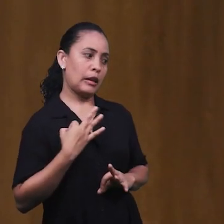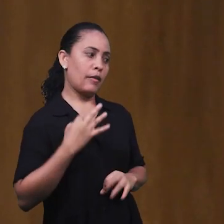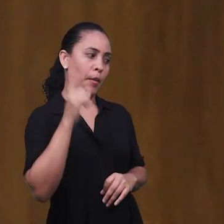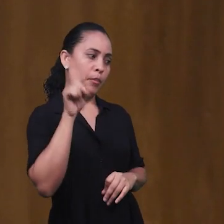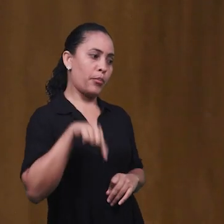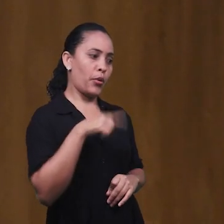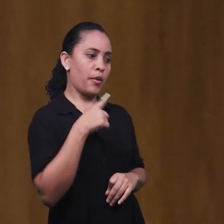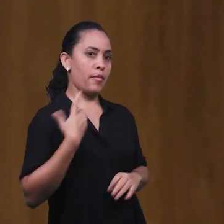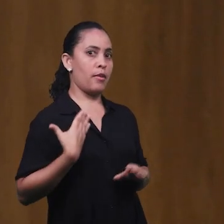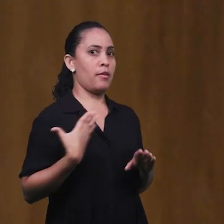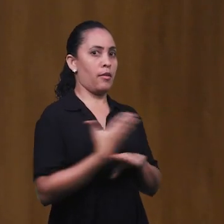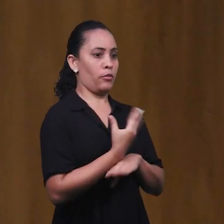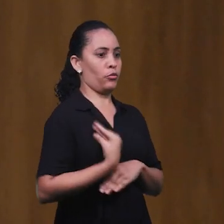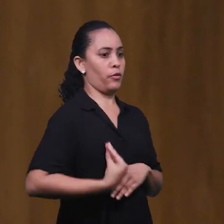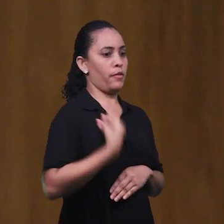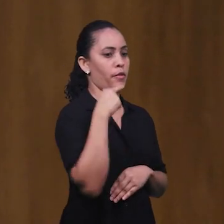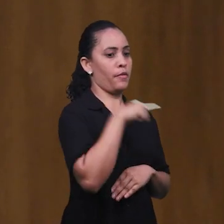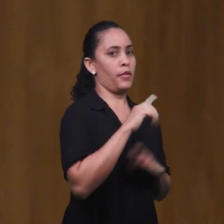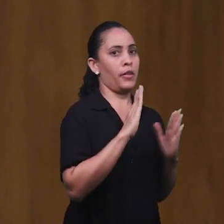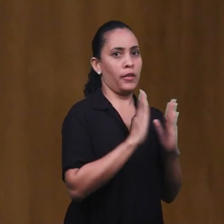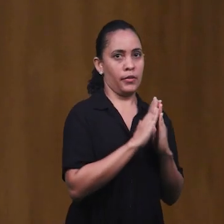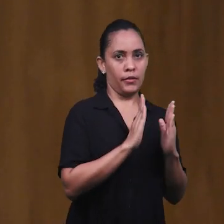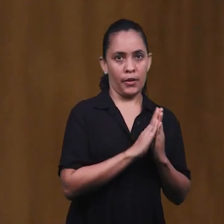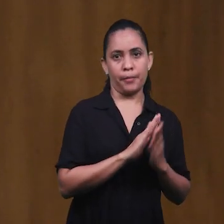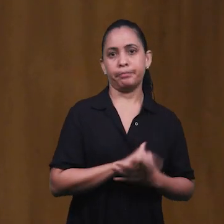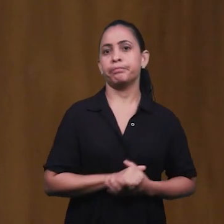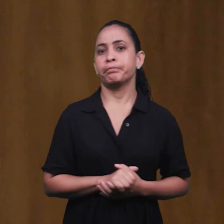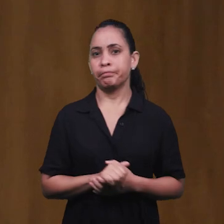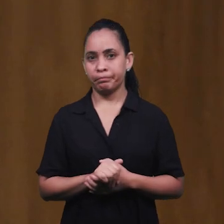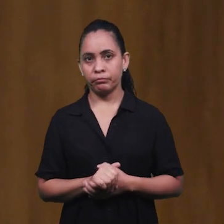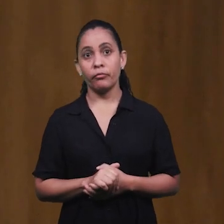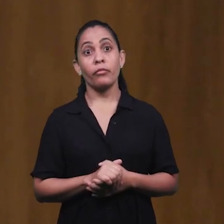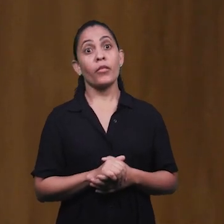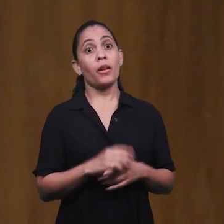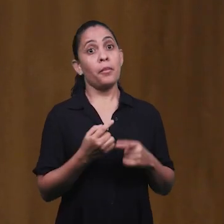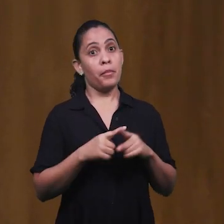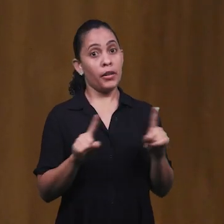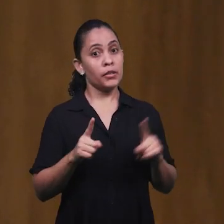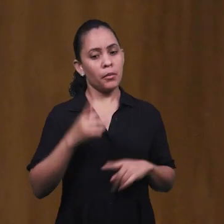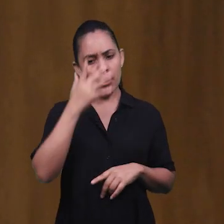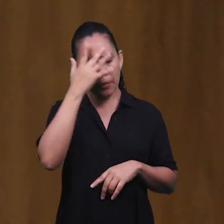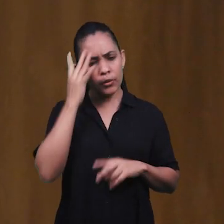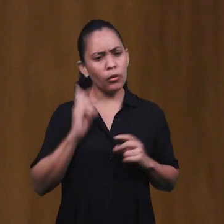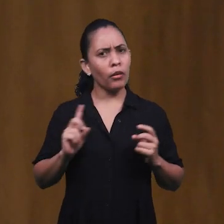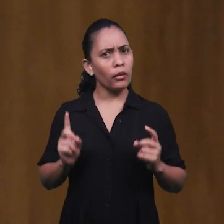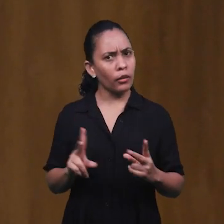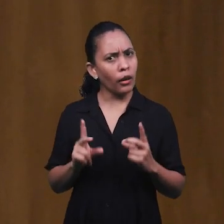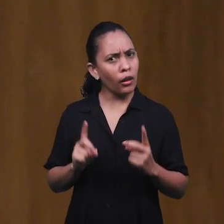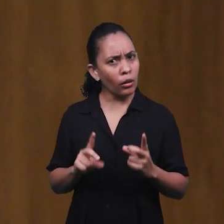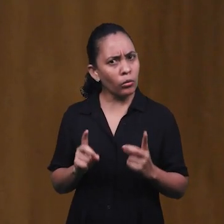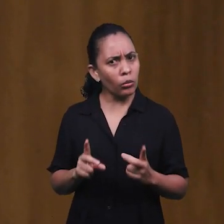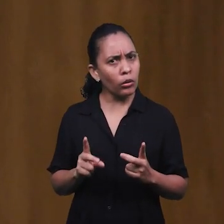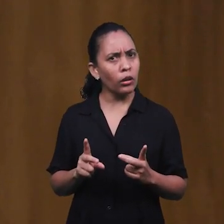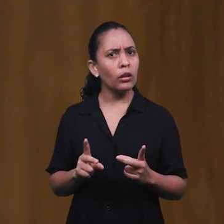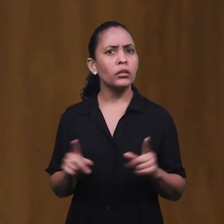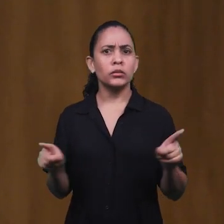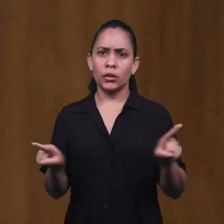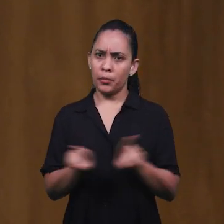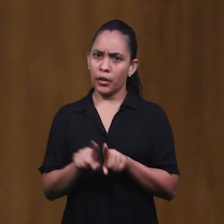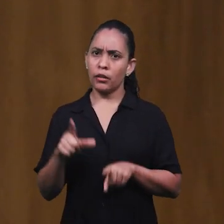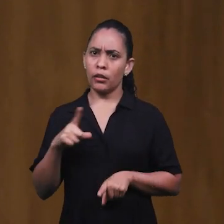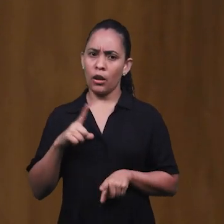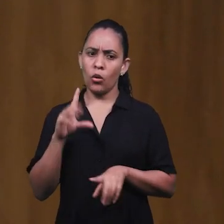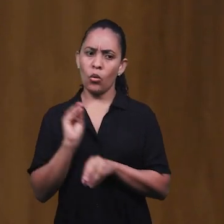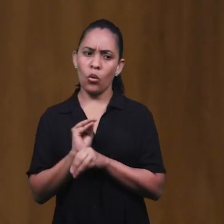não se aplica tão apenas com relação ao proprietário, né? Mas aquele que também aluga o imóvel, ele também deve resguardar e